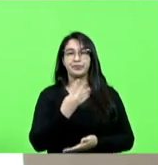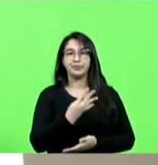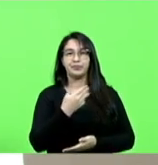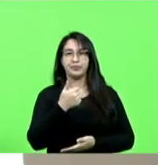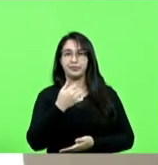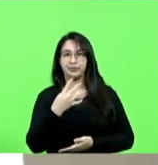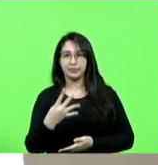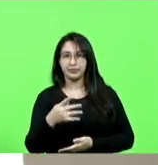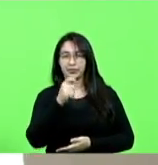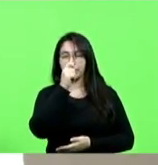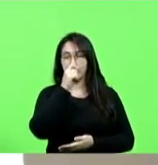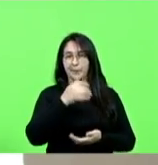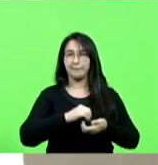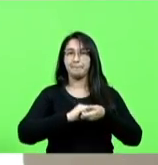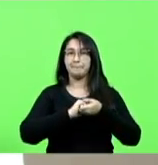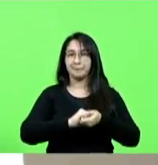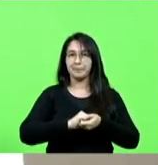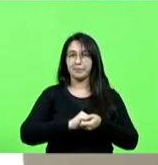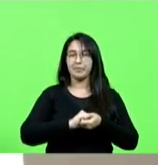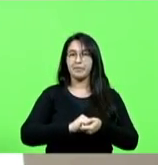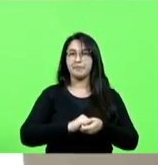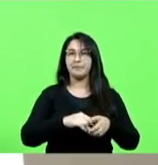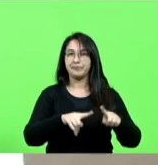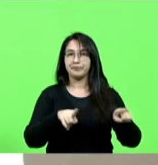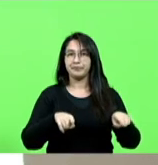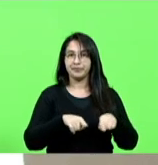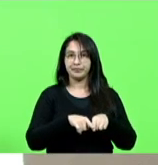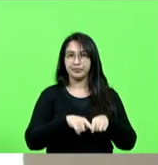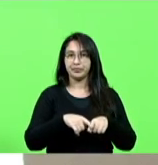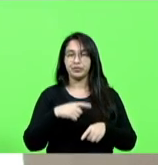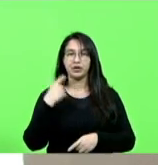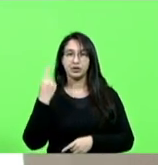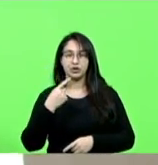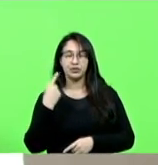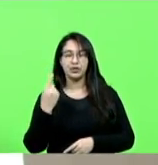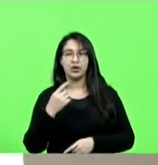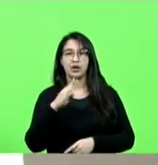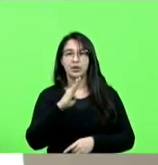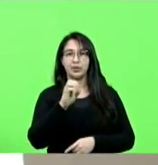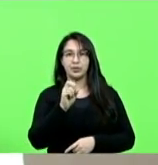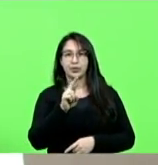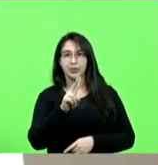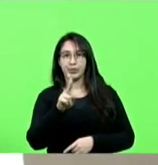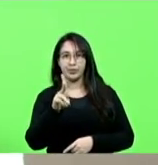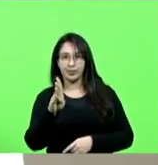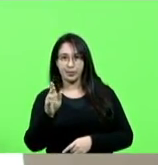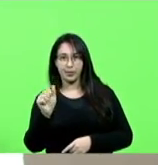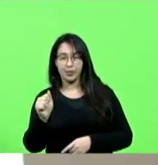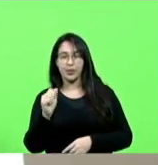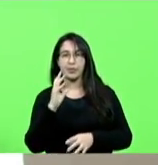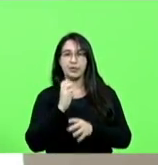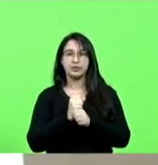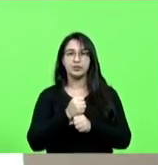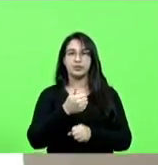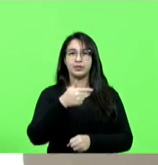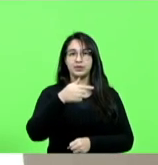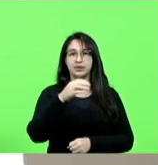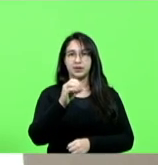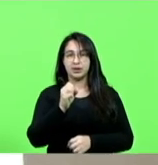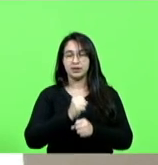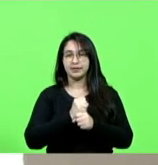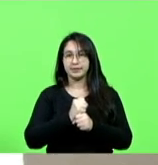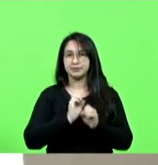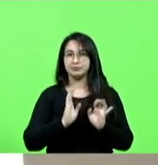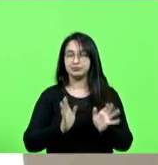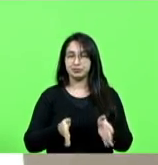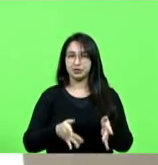deputado João Amin cumprimentando o escritório Borba Advogados Associados pela passagem do seu aniversário de 70 anos. Em discussão. Não havendo quem